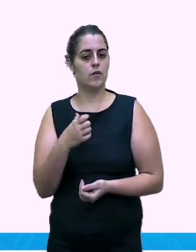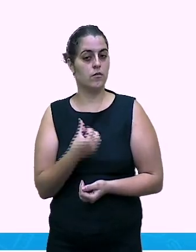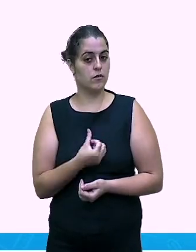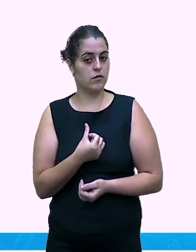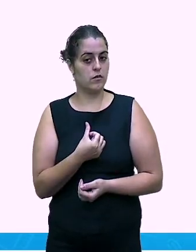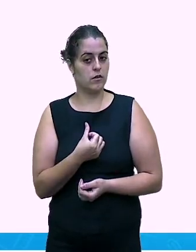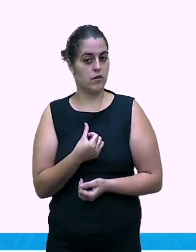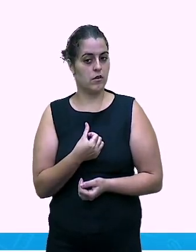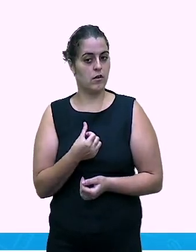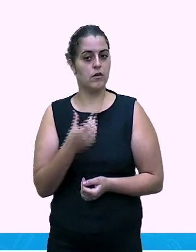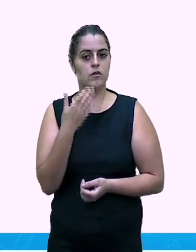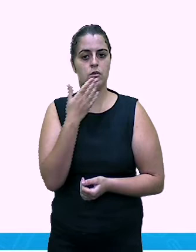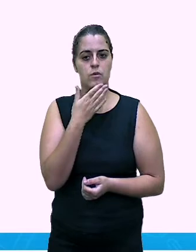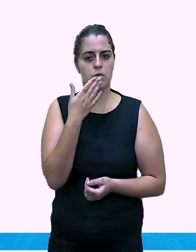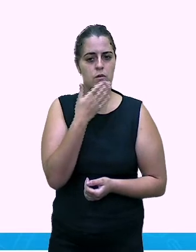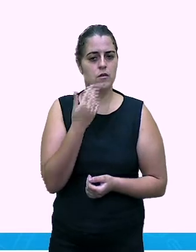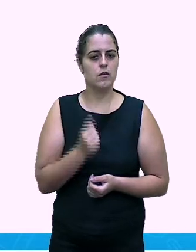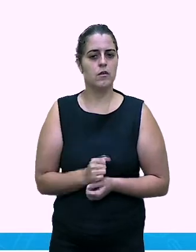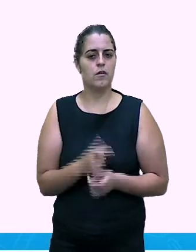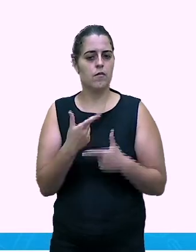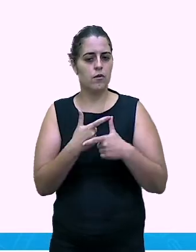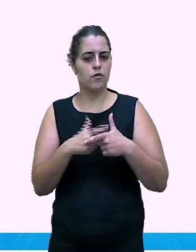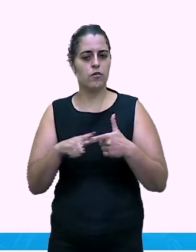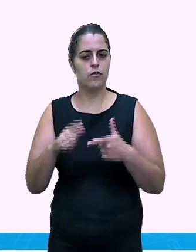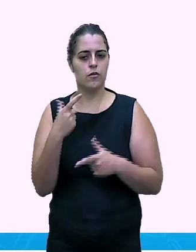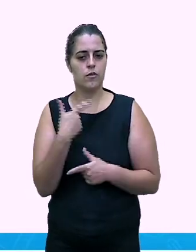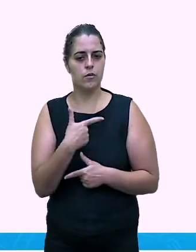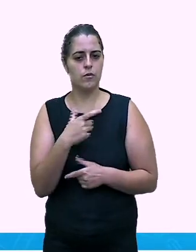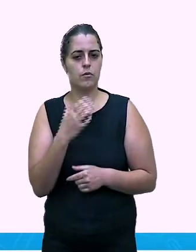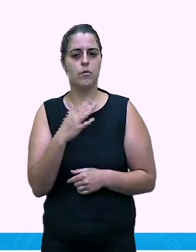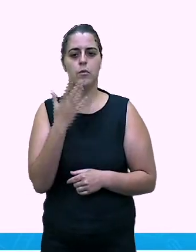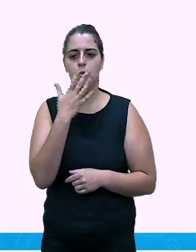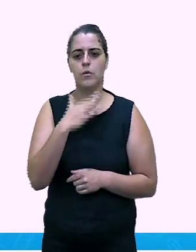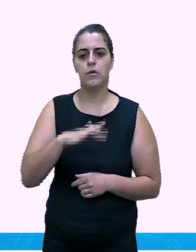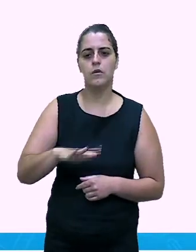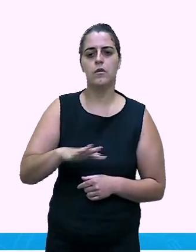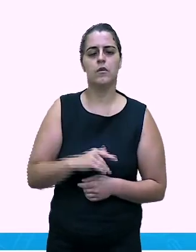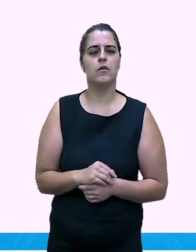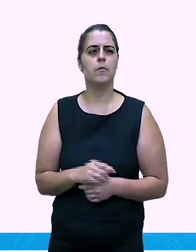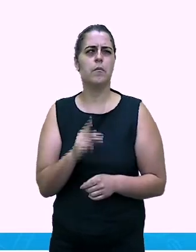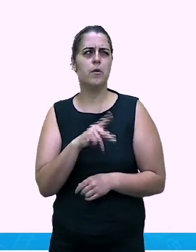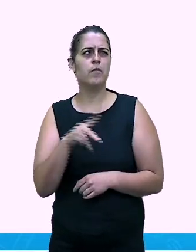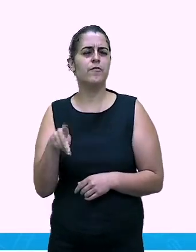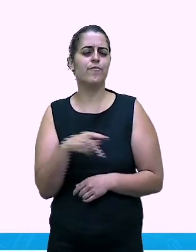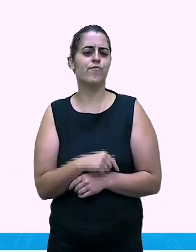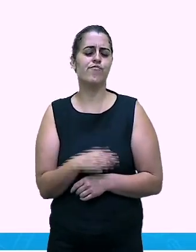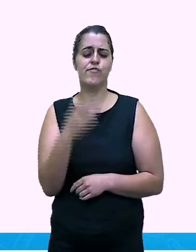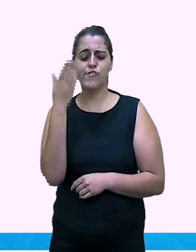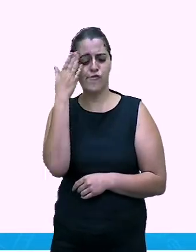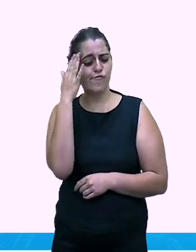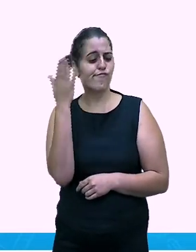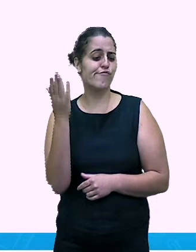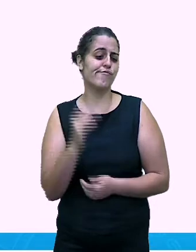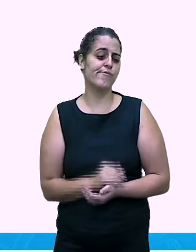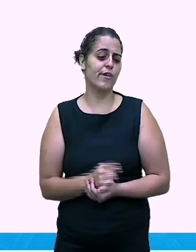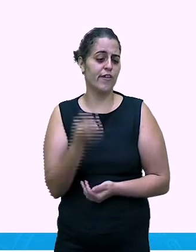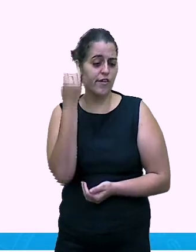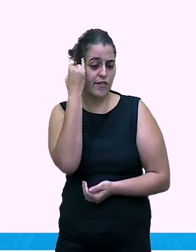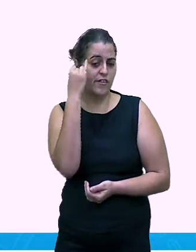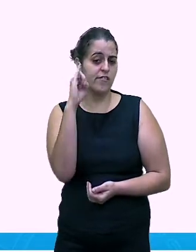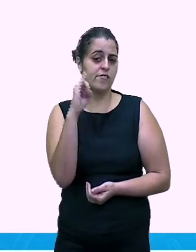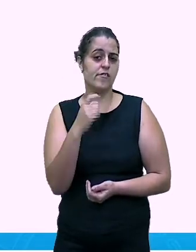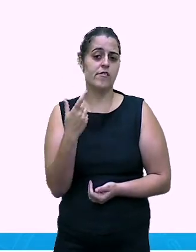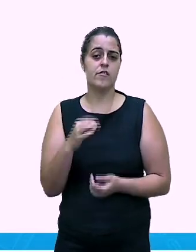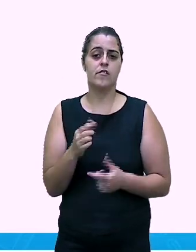6 balas e vou dividir com 2 crianças. Professor, eu ainda não consegui entender a ideia